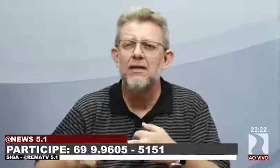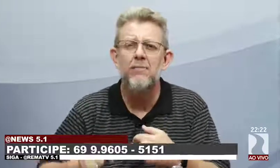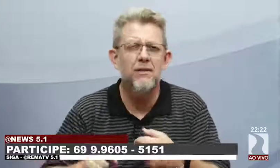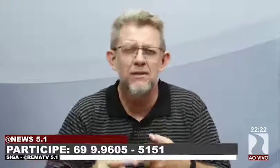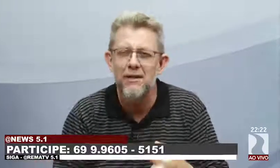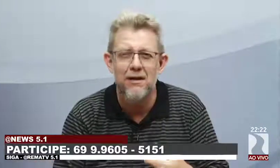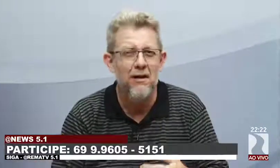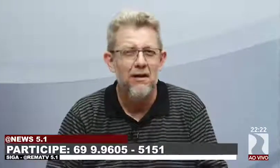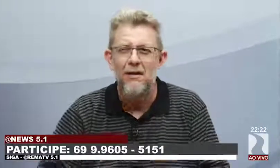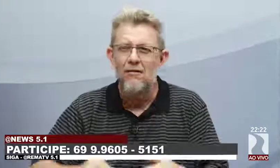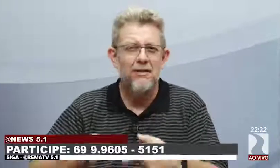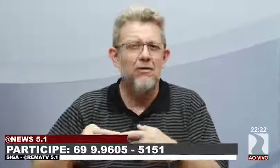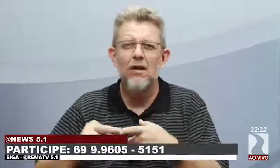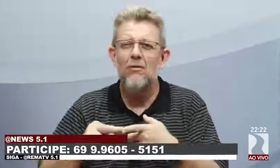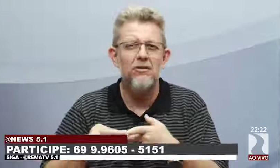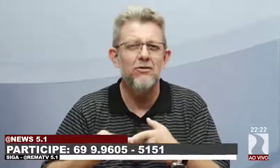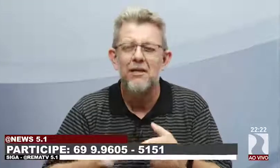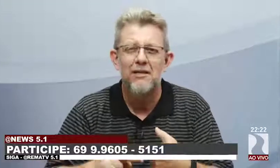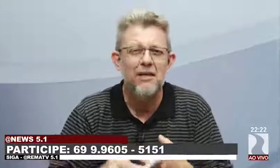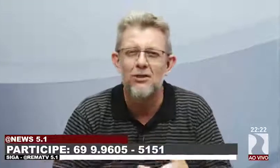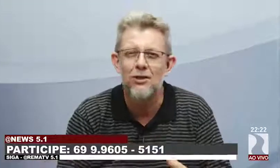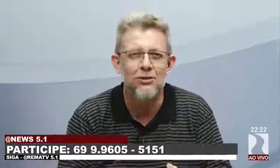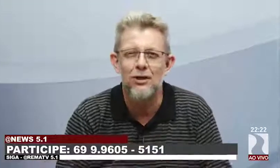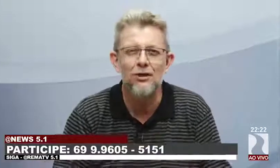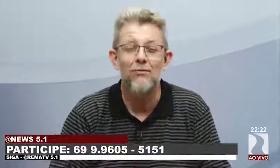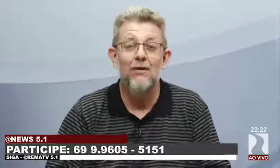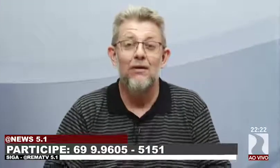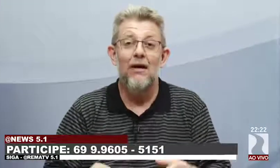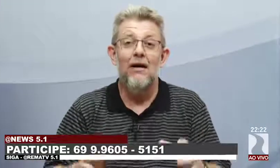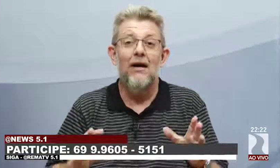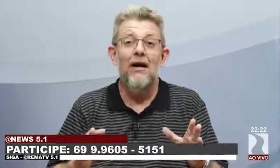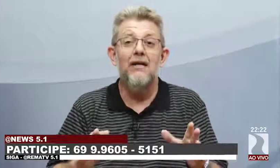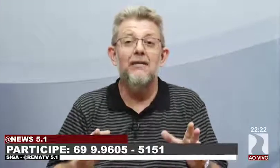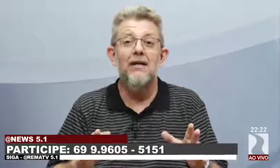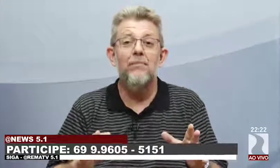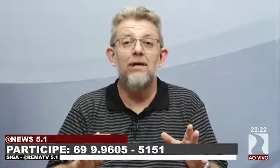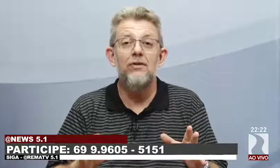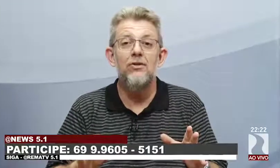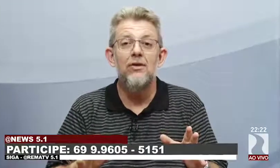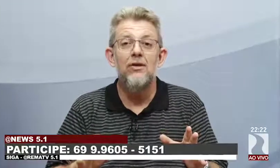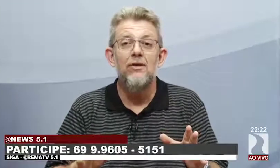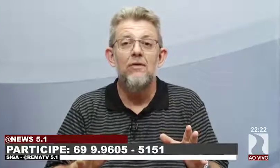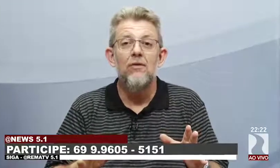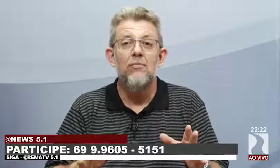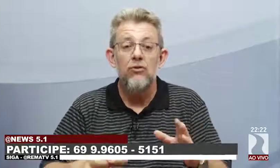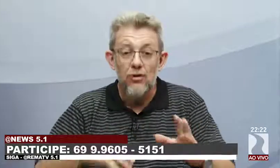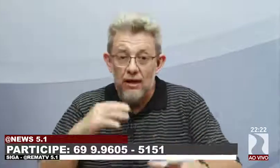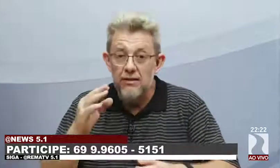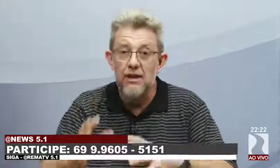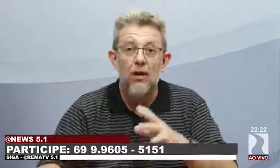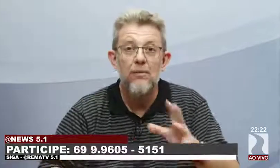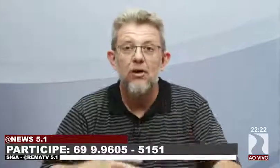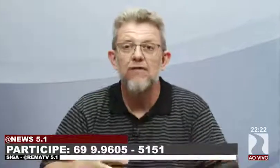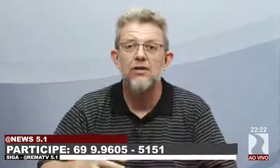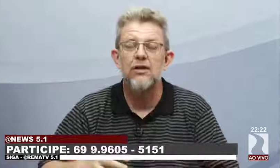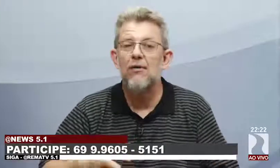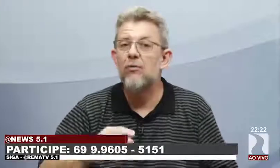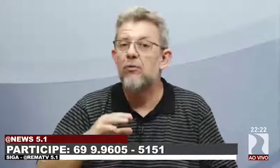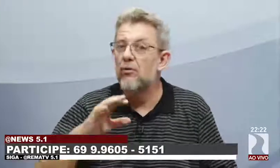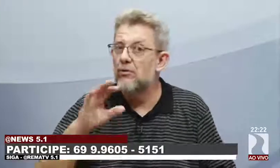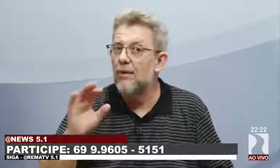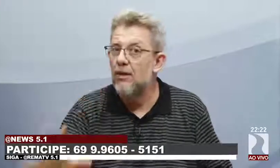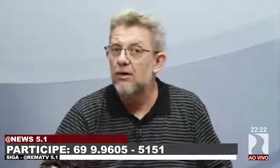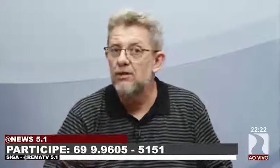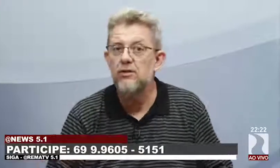vai ser uma gripezinha vai ser o negócio sem sentido aí de repente bolsonaro dizendo é melhor